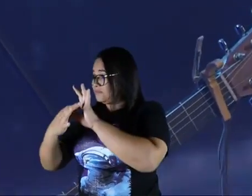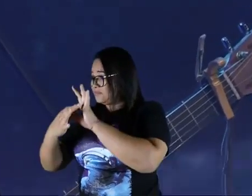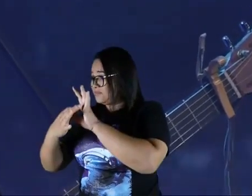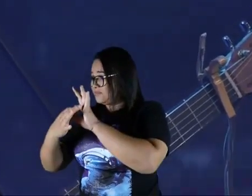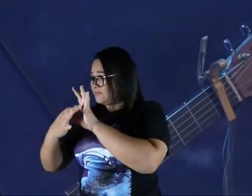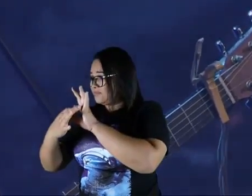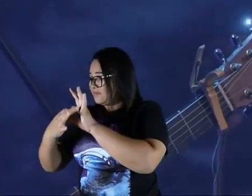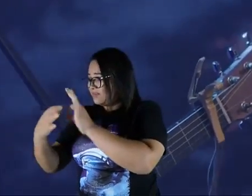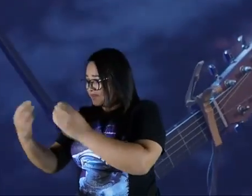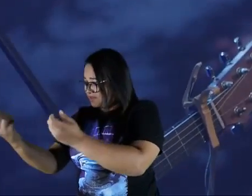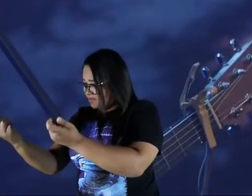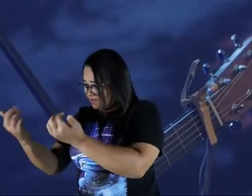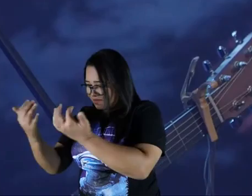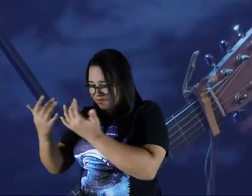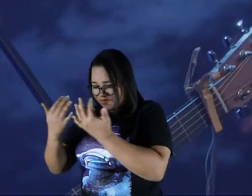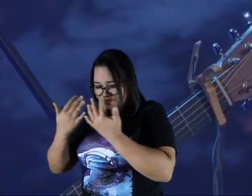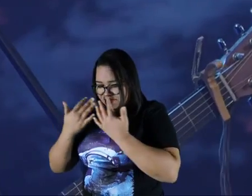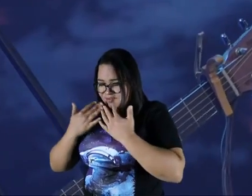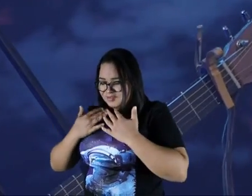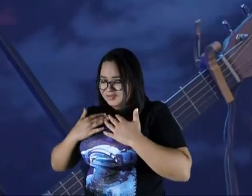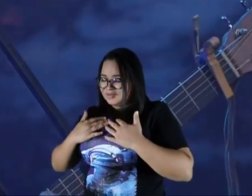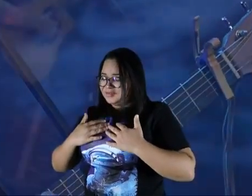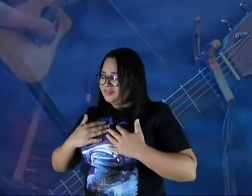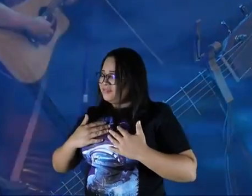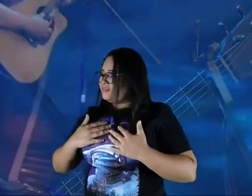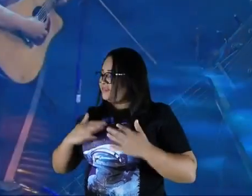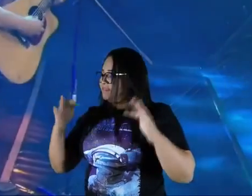viva, me sacia.